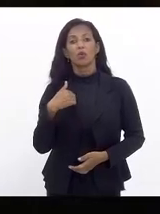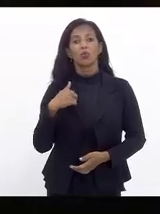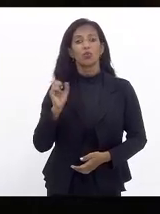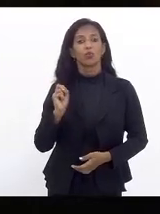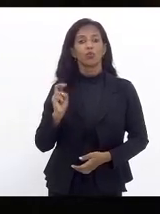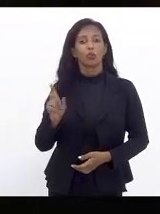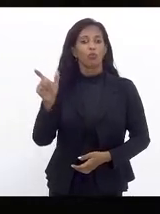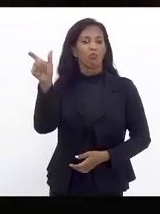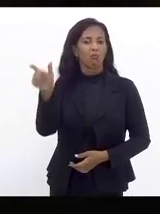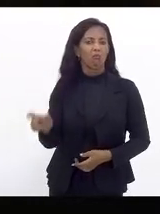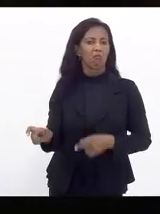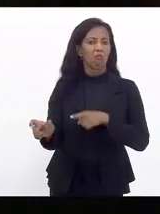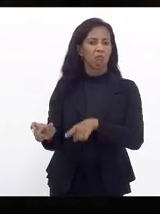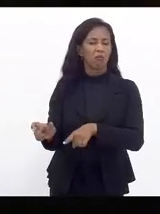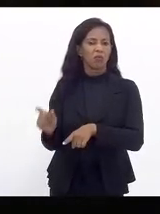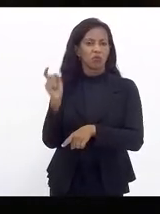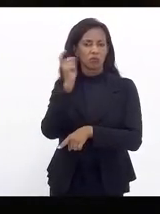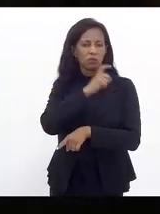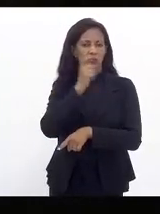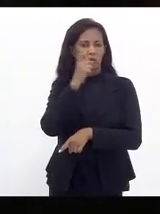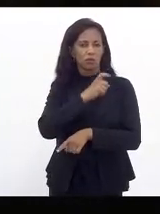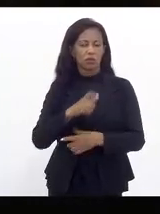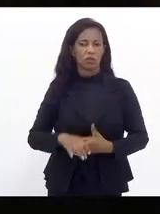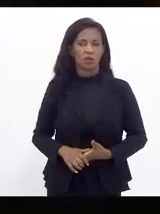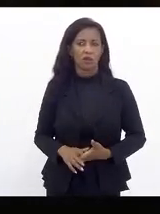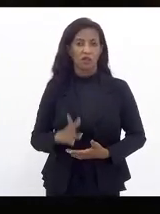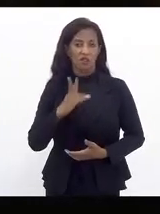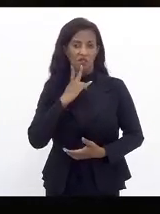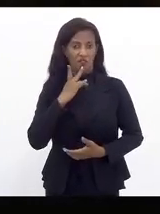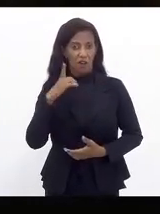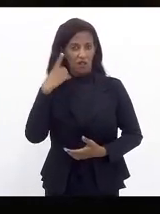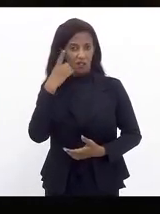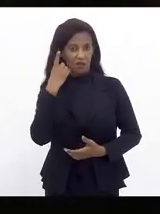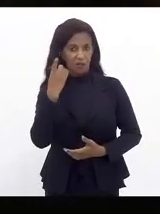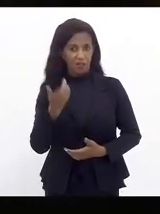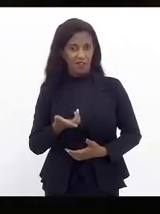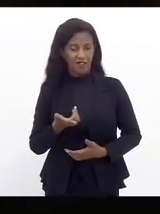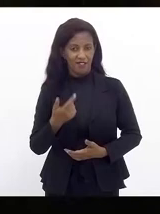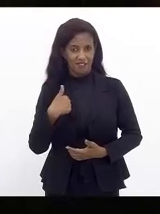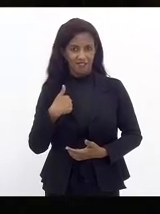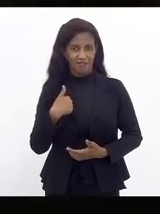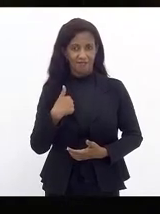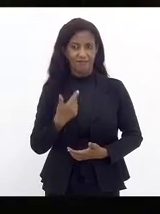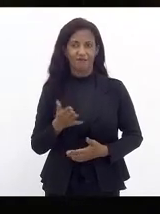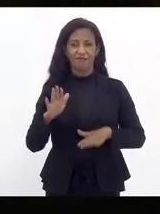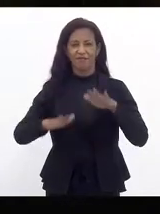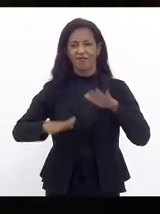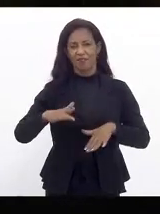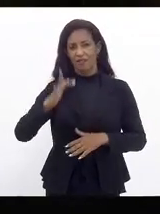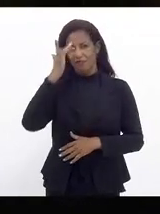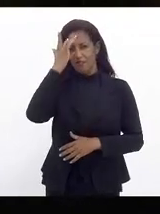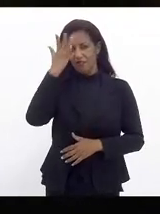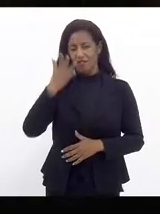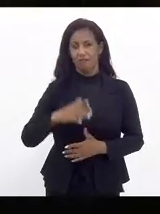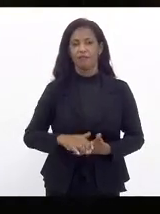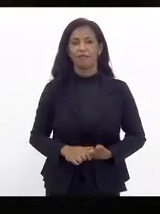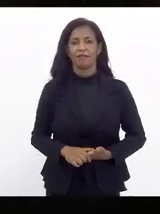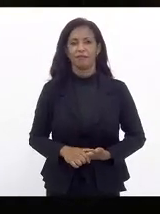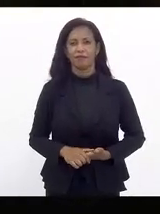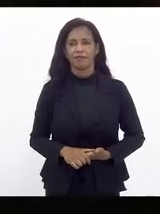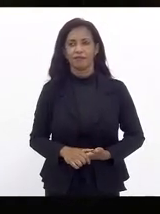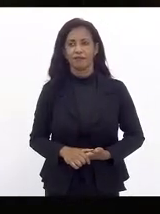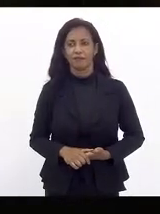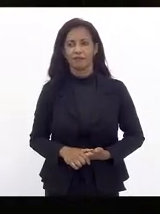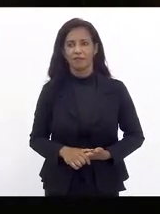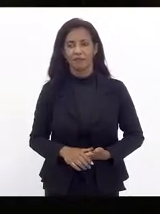para pessoas de mentira. Falar da deputada Alana Passos, talvez seja fácil. Para